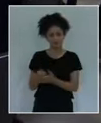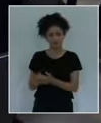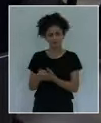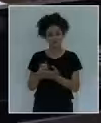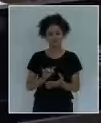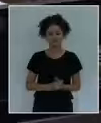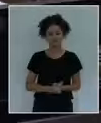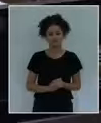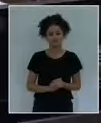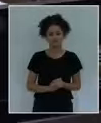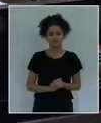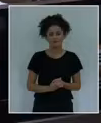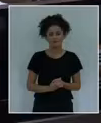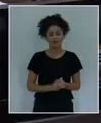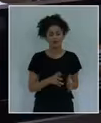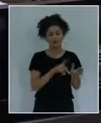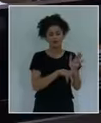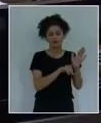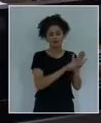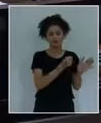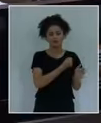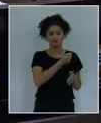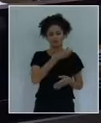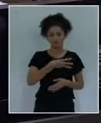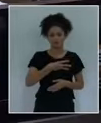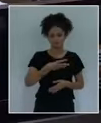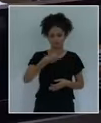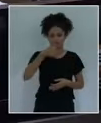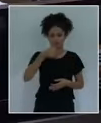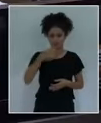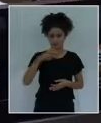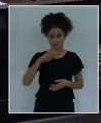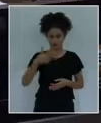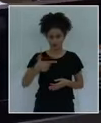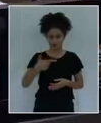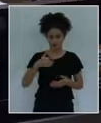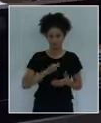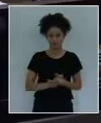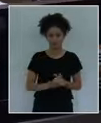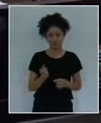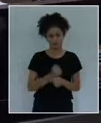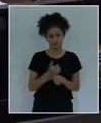Contas, ao projeto de lei de número 3.752, de 2020,